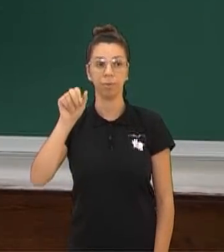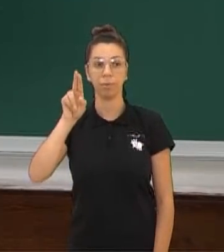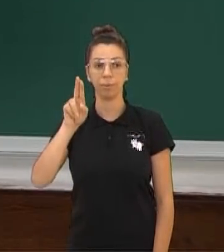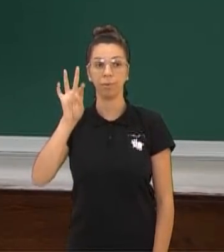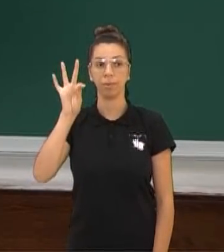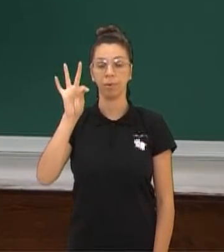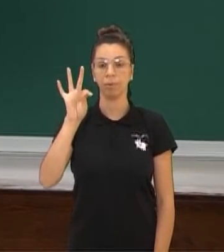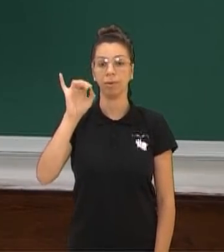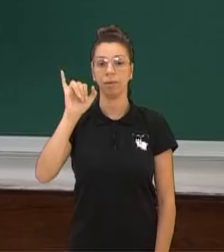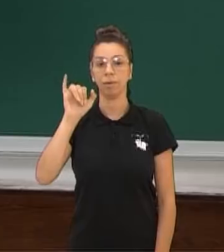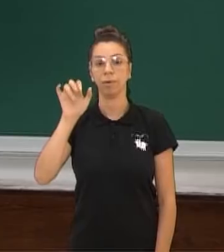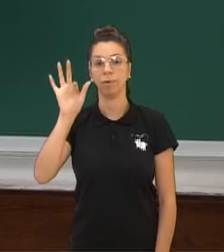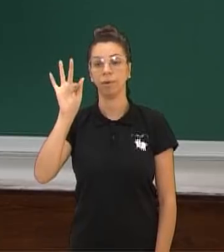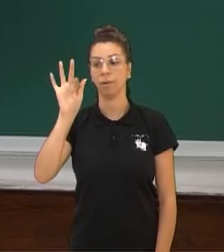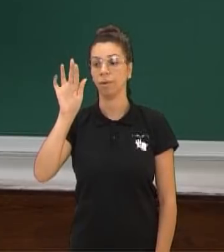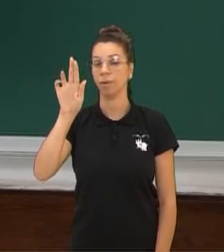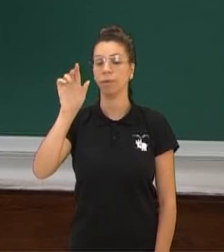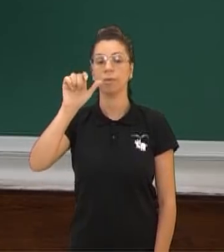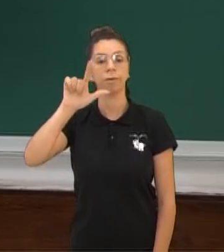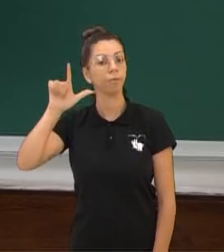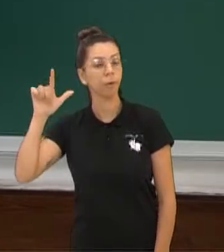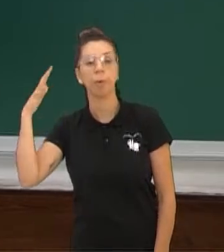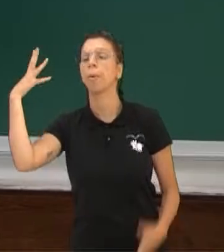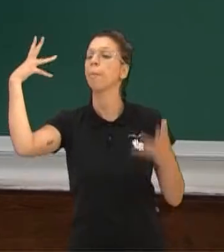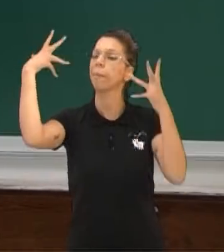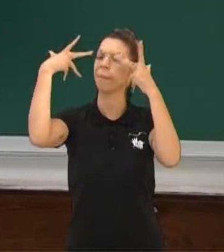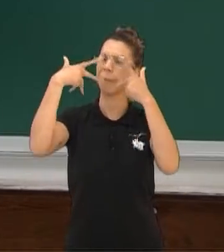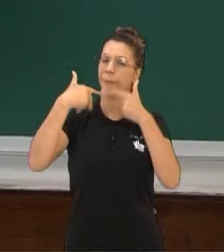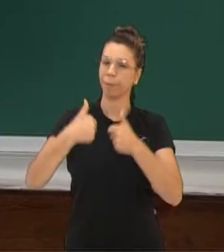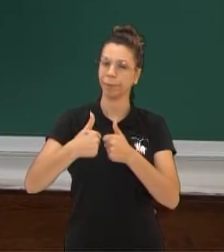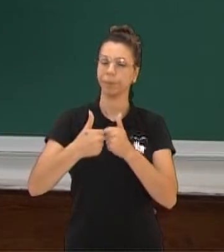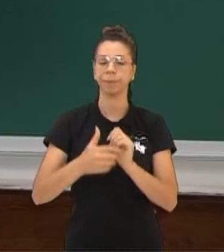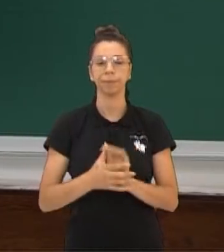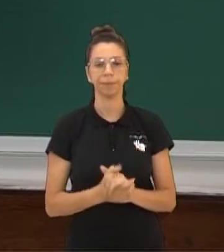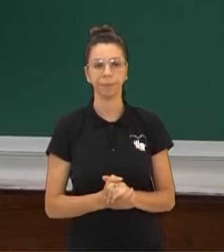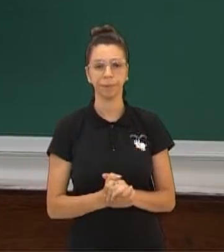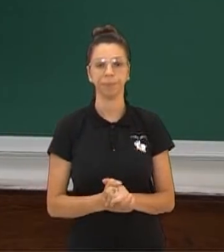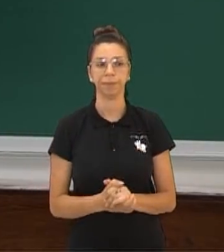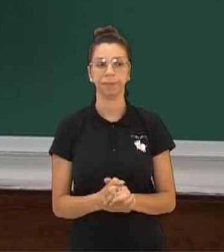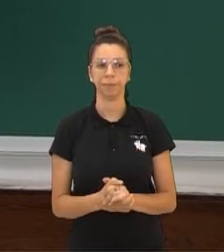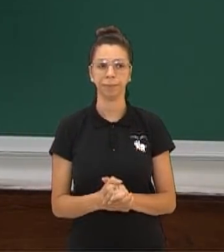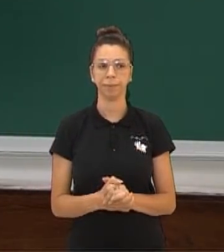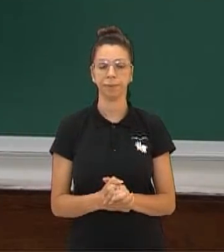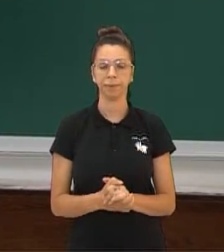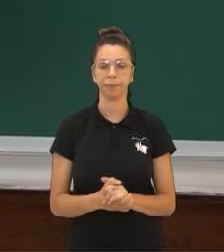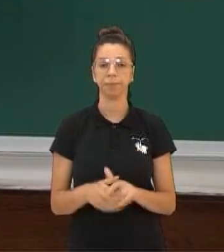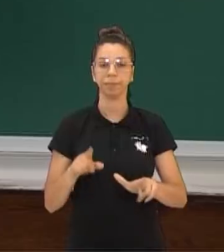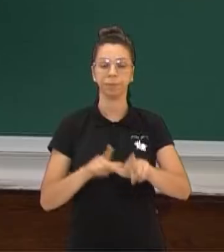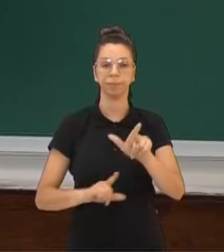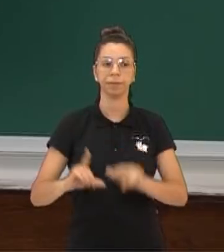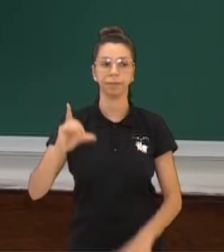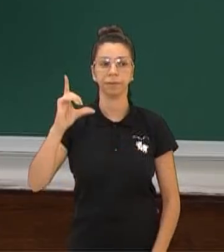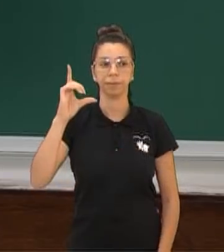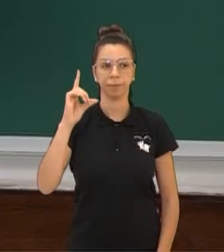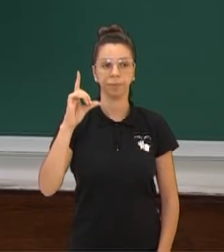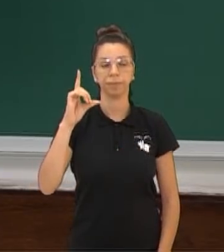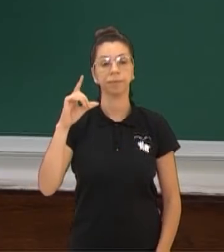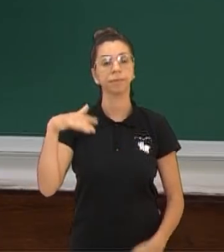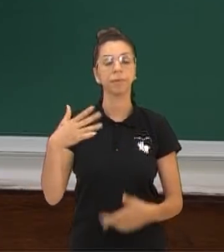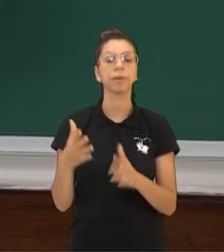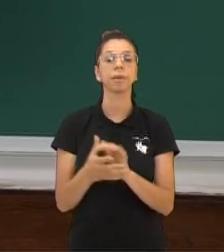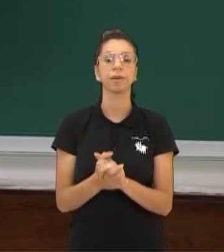gente traduz beautiful? Bonito ou bonita. Disappear, appear é aparecer,